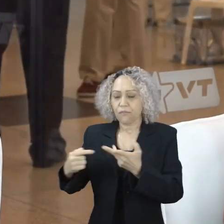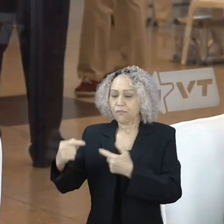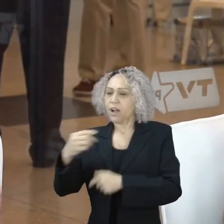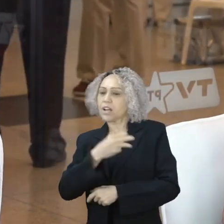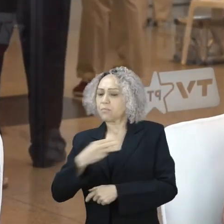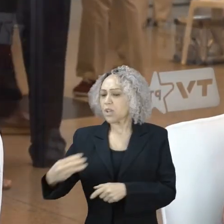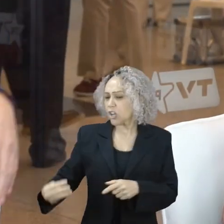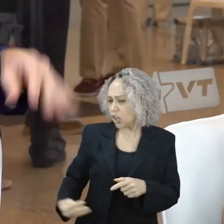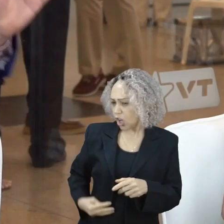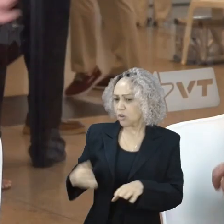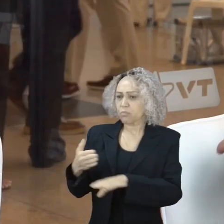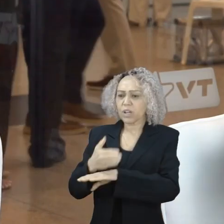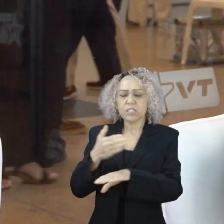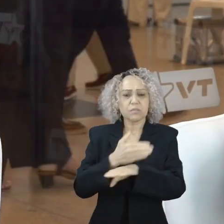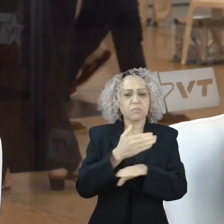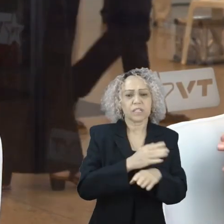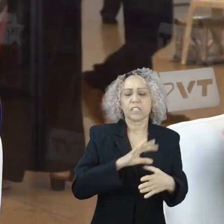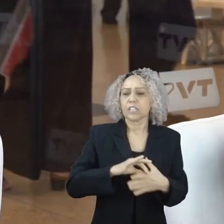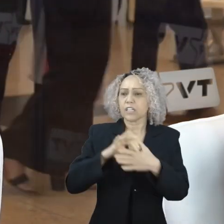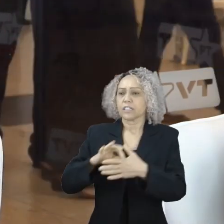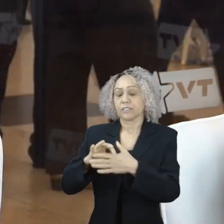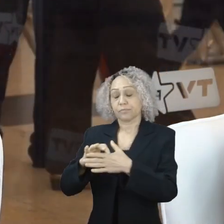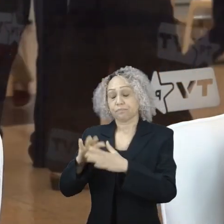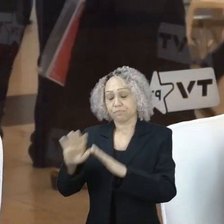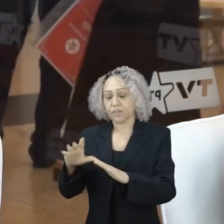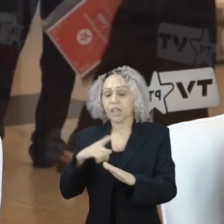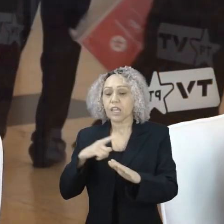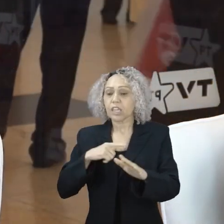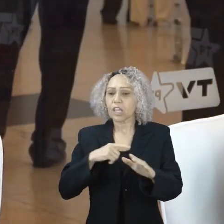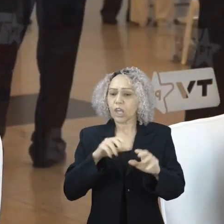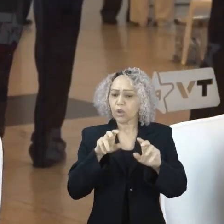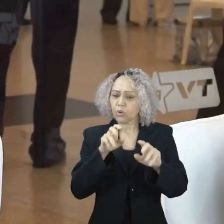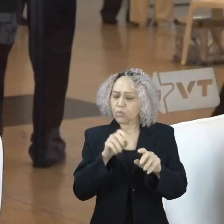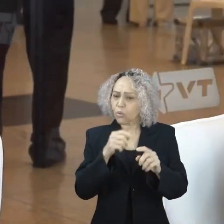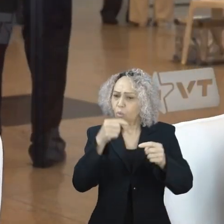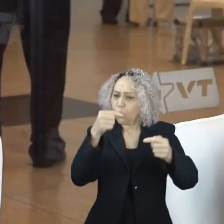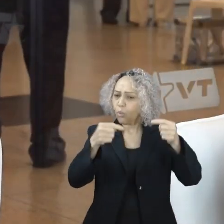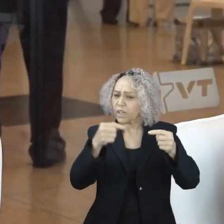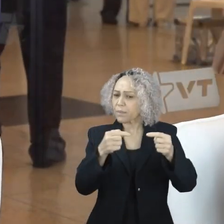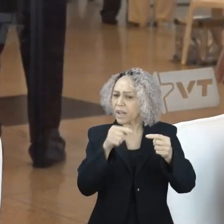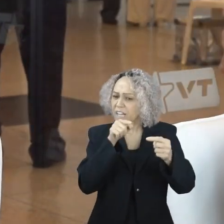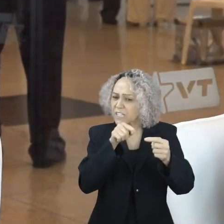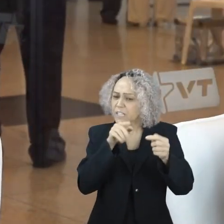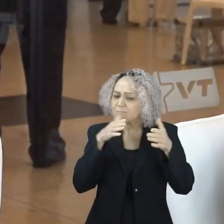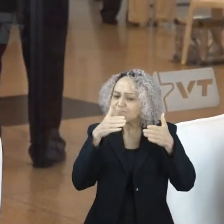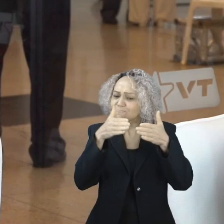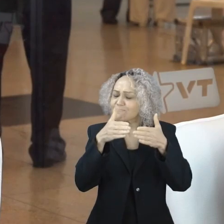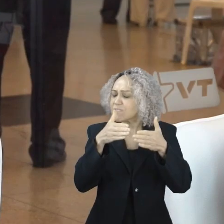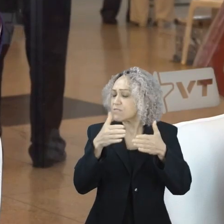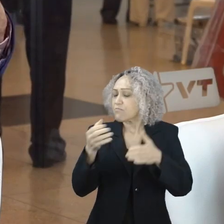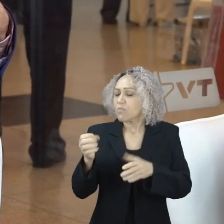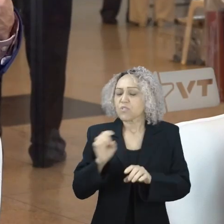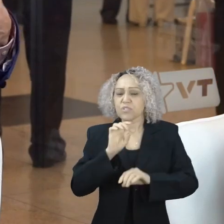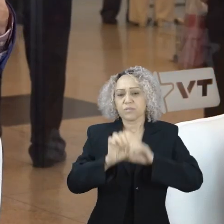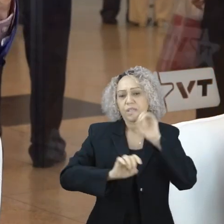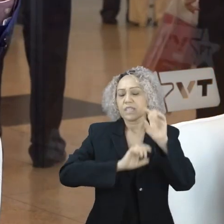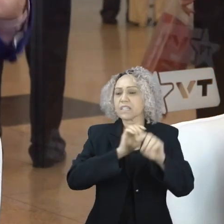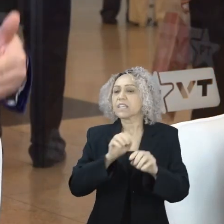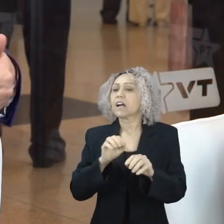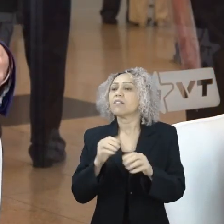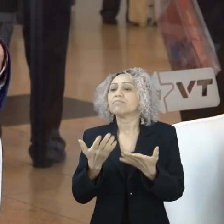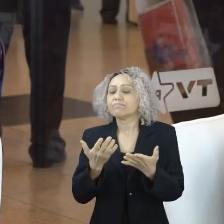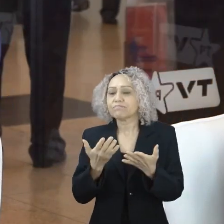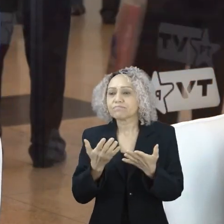do movimento social e tal. E tem um debate que para mim é muito caro e a gente conseguiu, aos poucos nós estamos